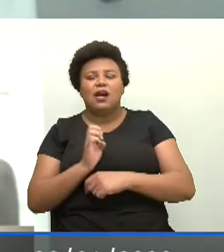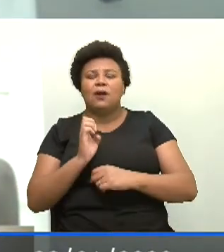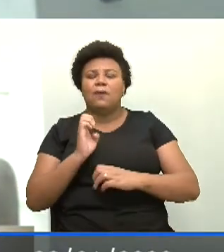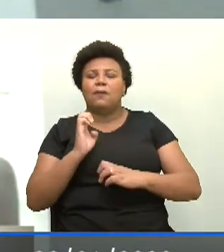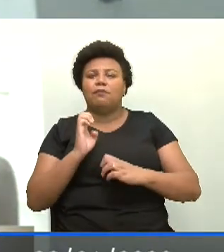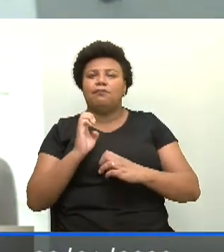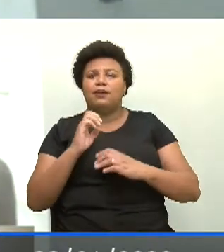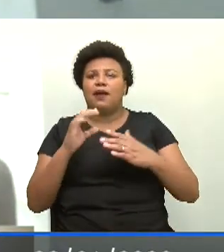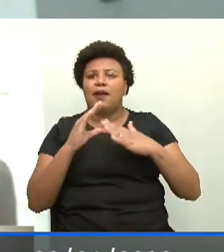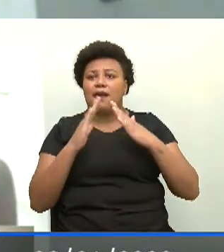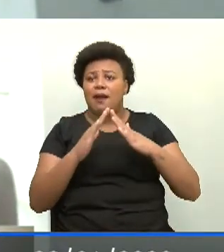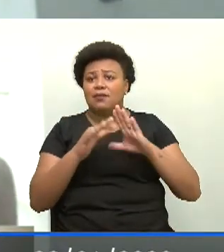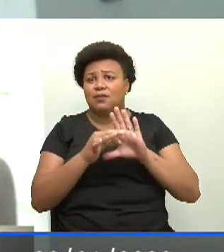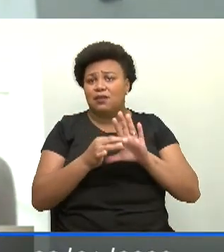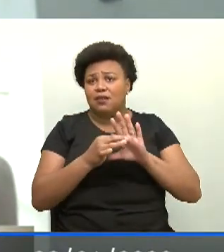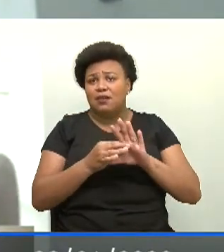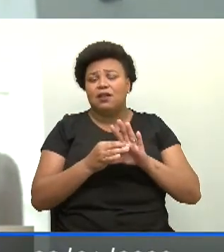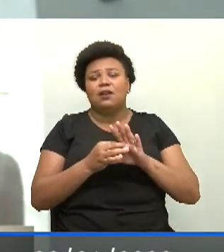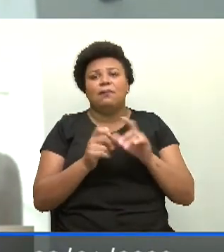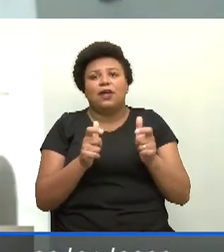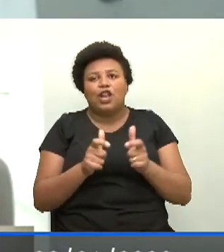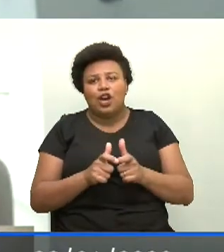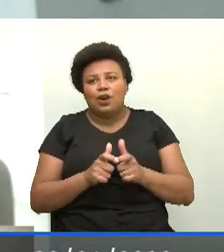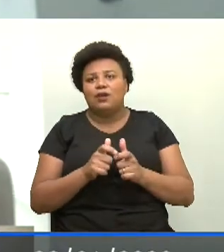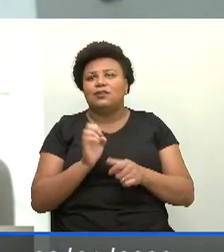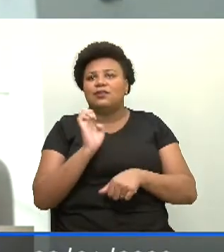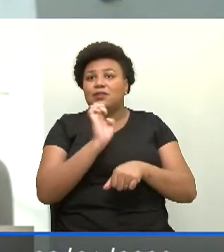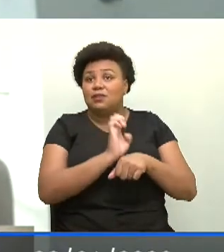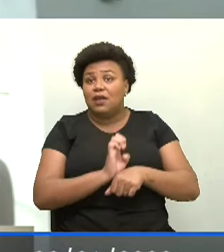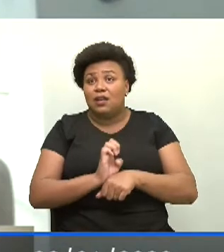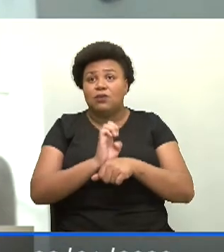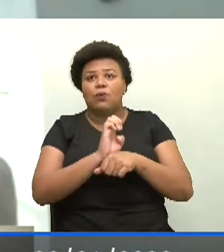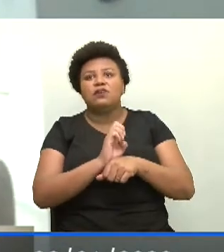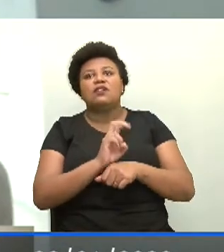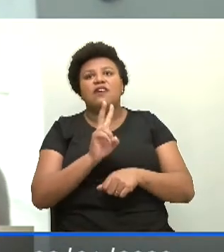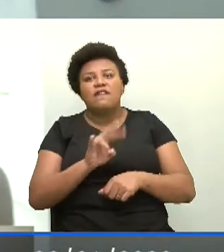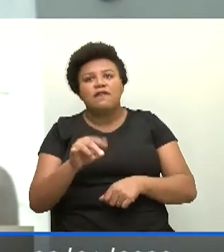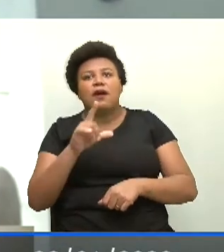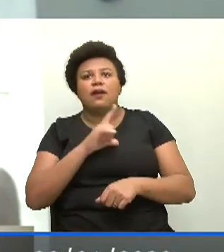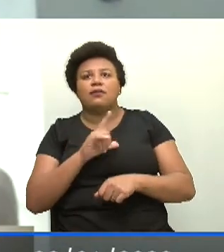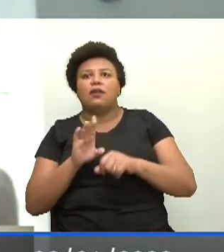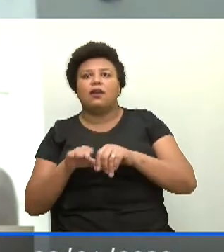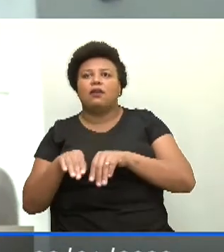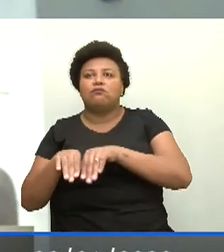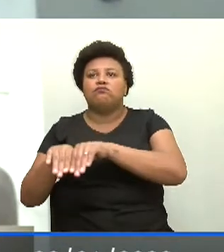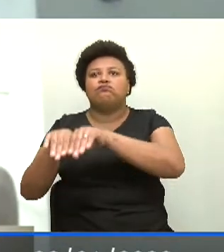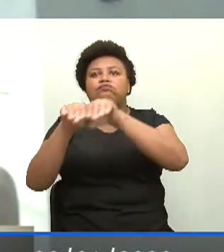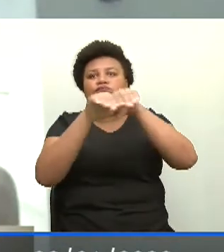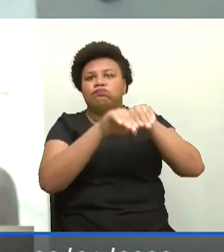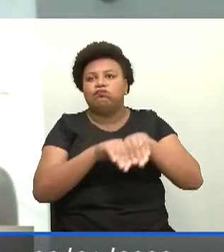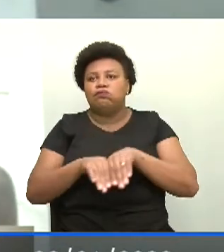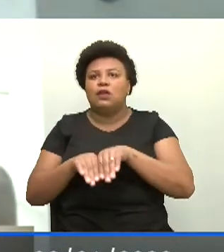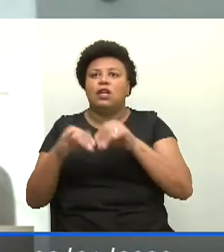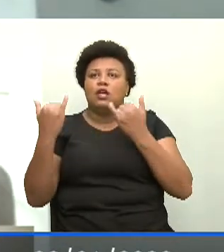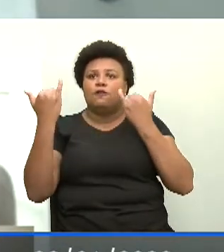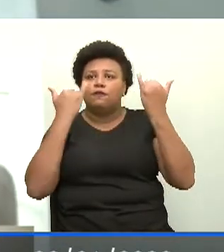estaduais, municipais, né, e vai ter uma homogeneização aí de todas as informações e das regras.